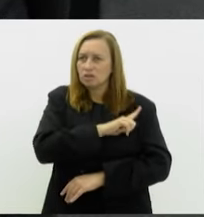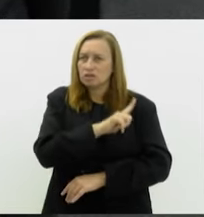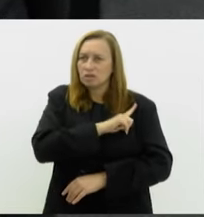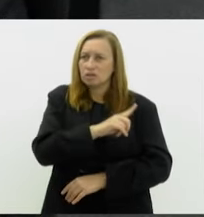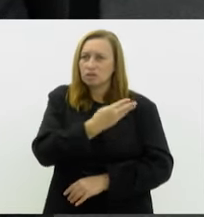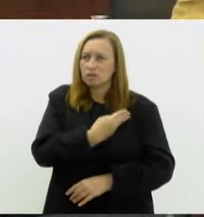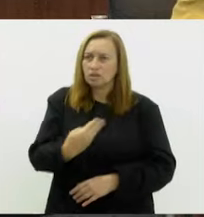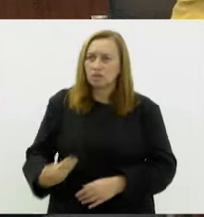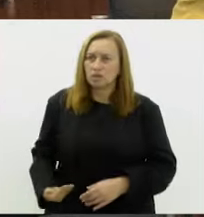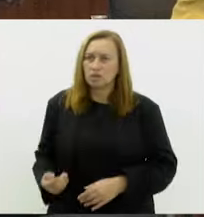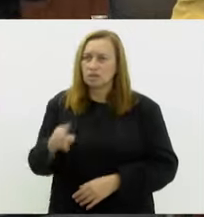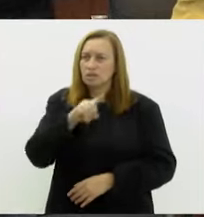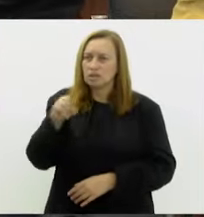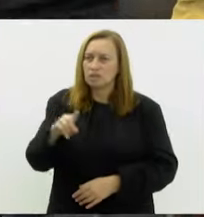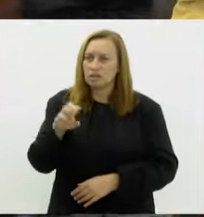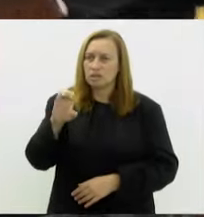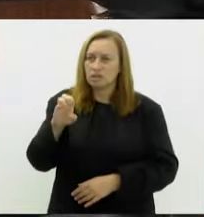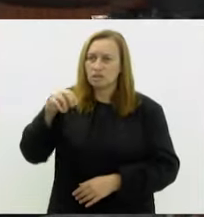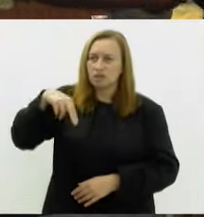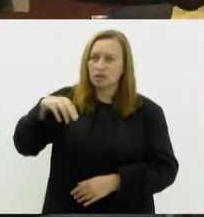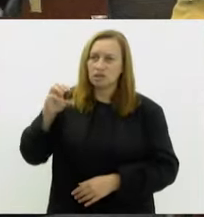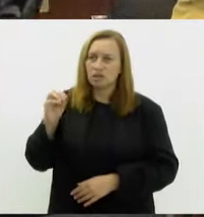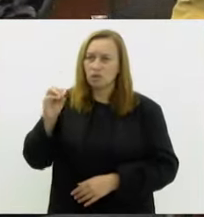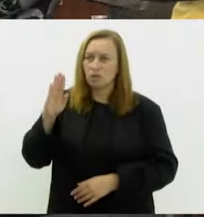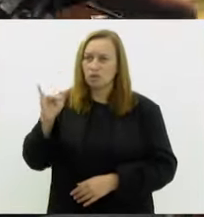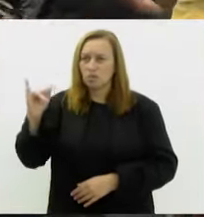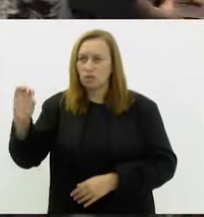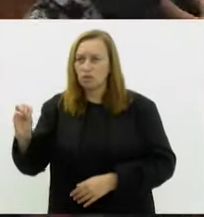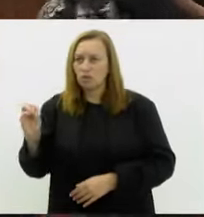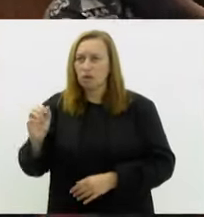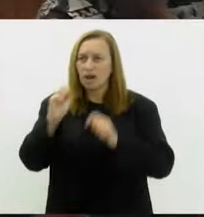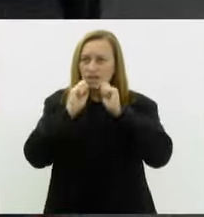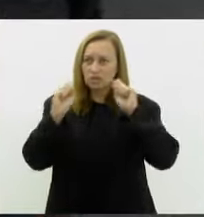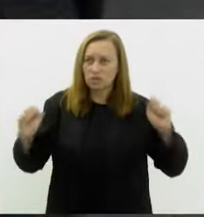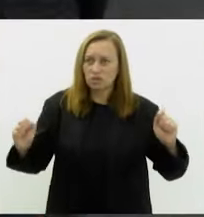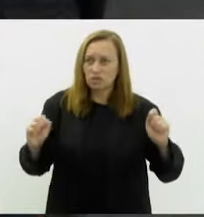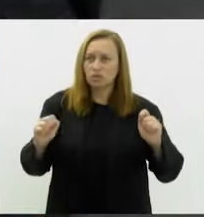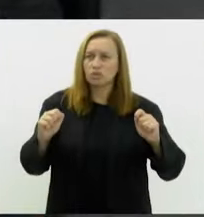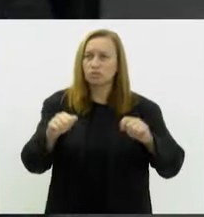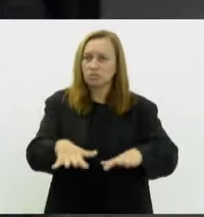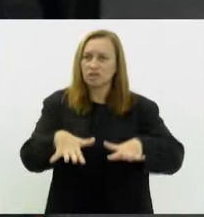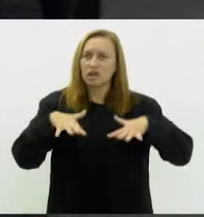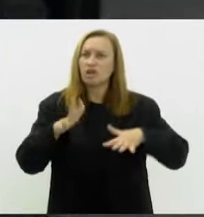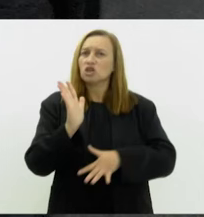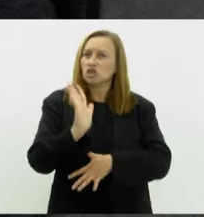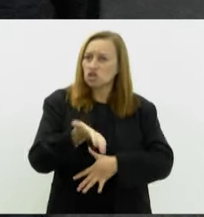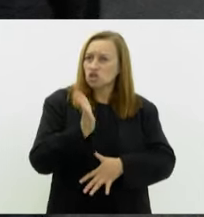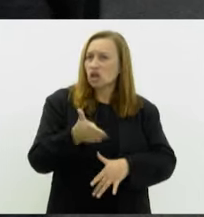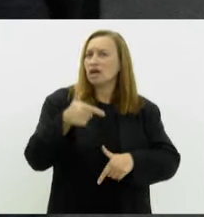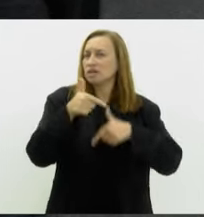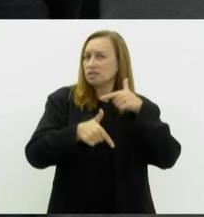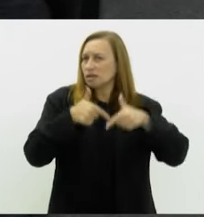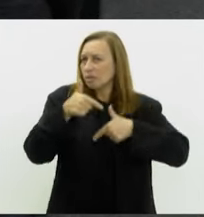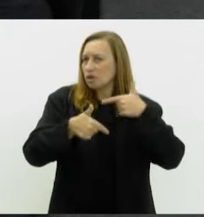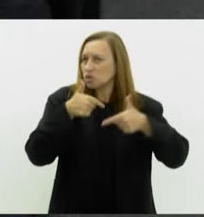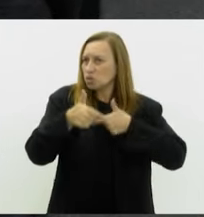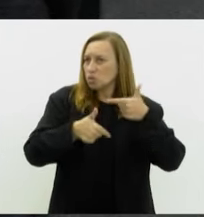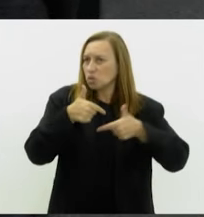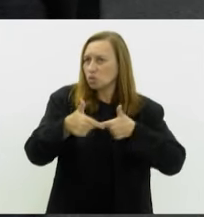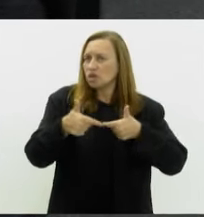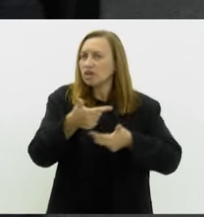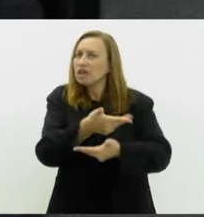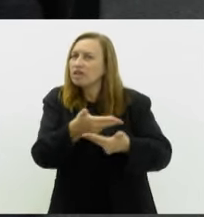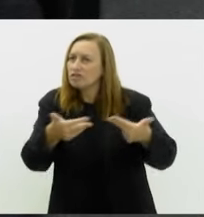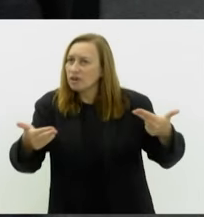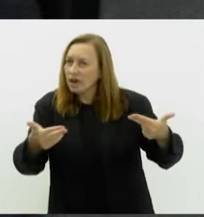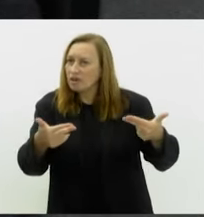O Zenóbio, como assessor de plenário, já atuou ativamente em